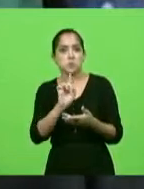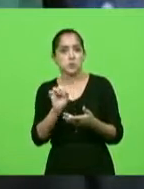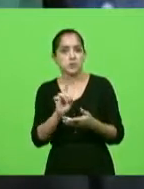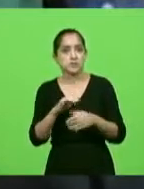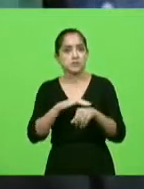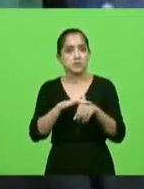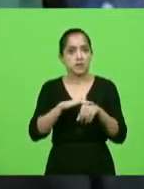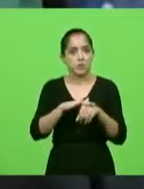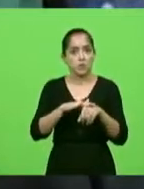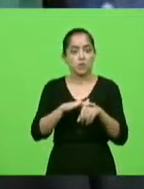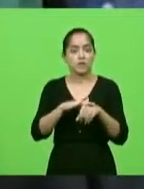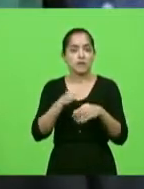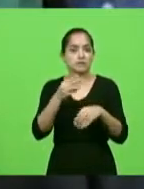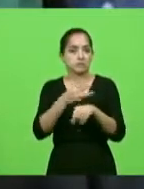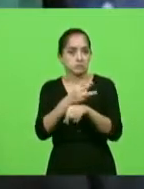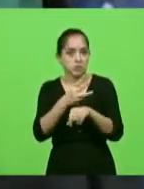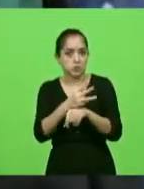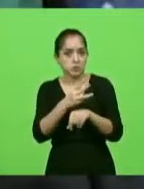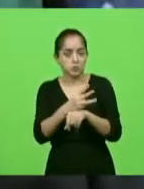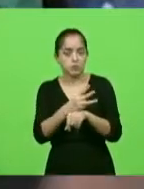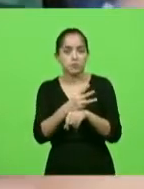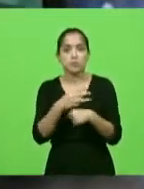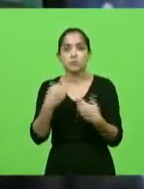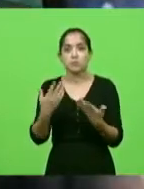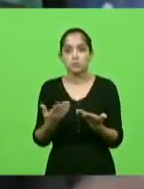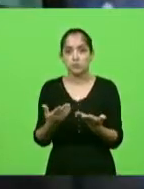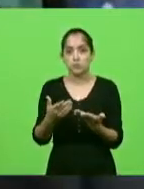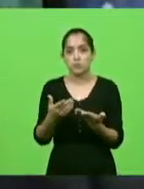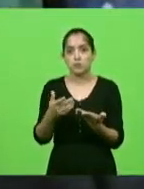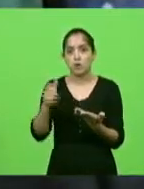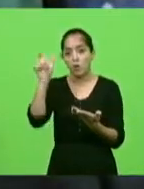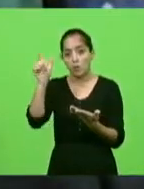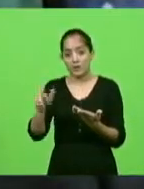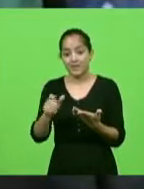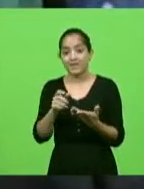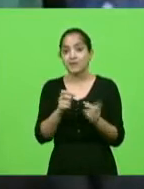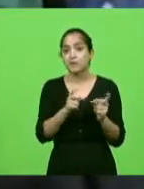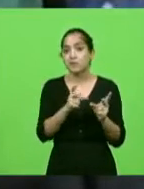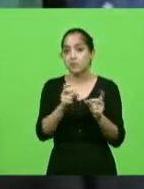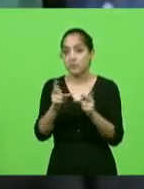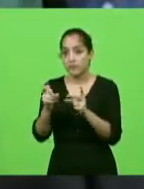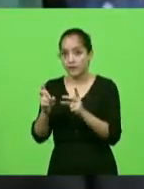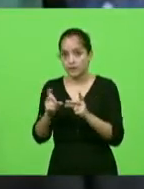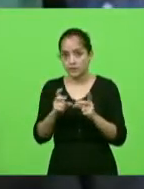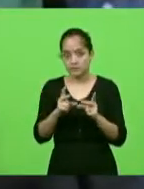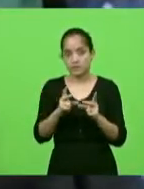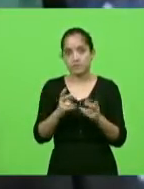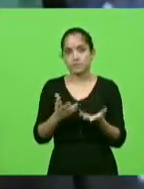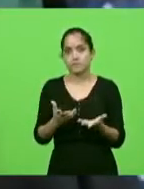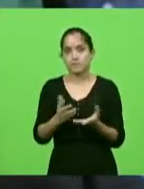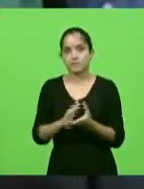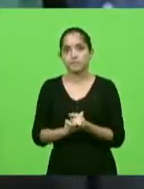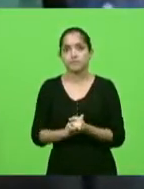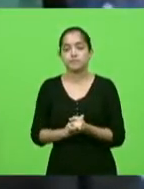conversa, atribuindo o diálogo a, abre aspas, alguém querendo vender a imagem de outra, fecha aspas.